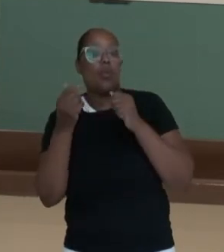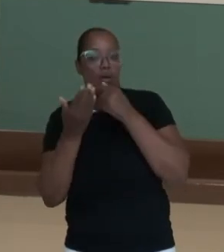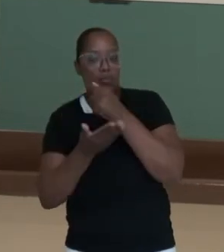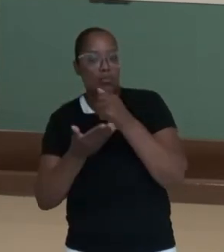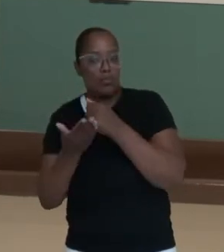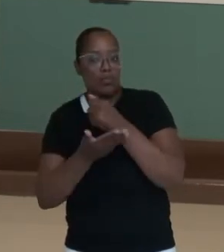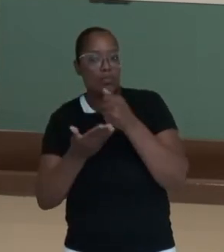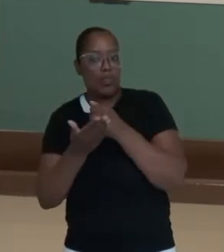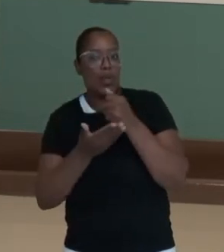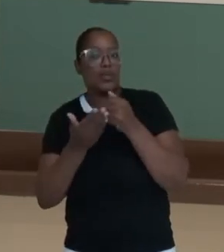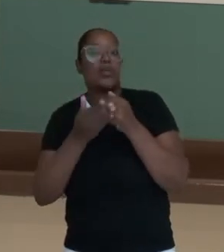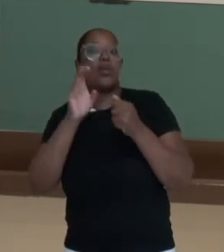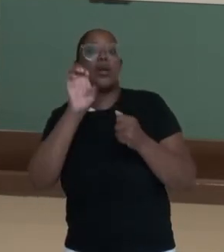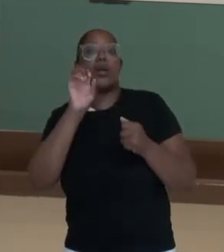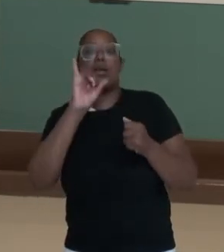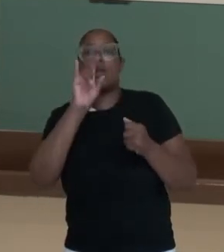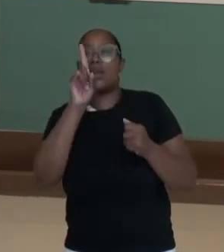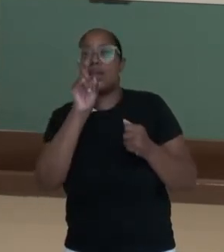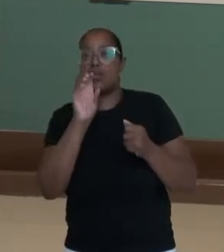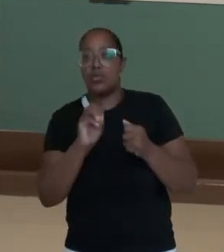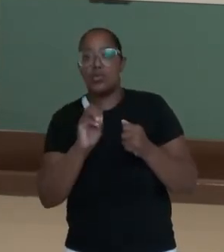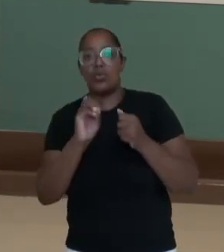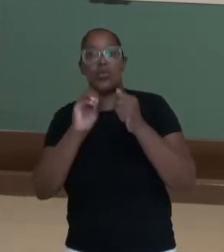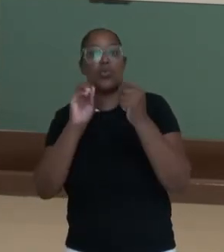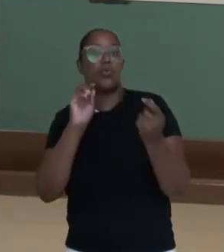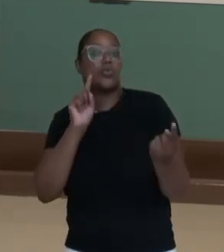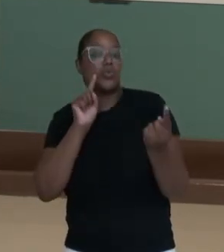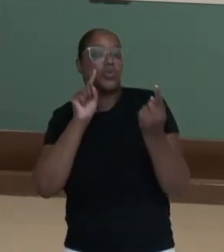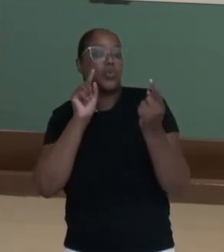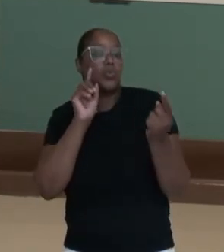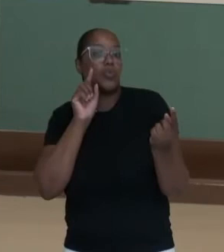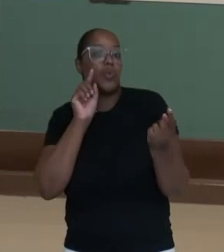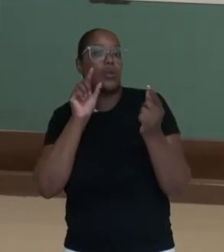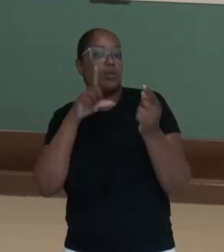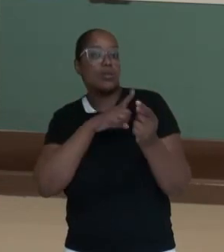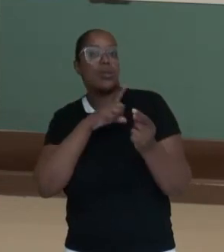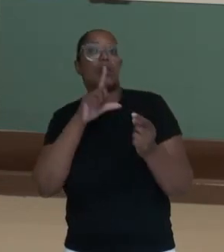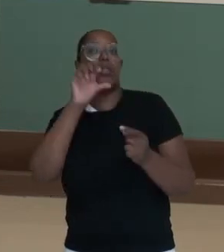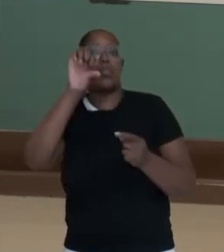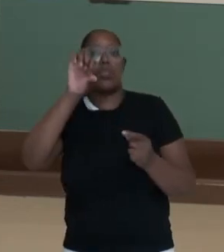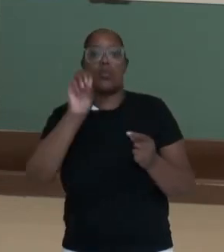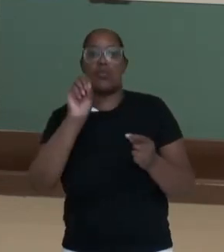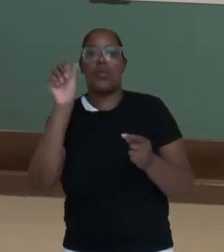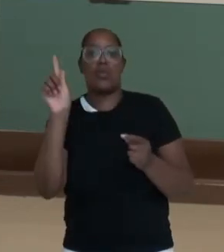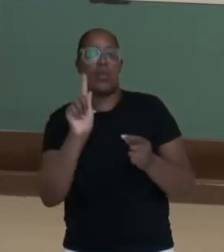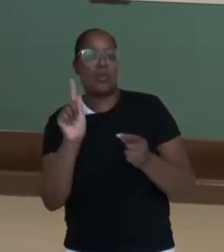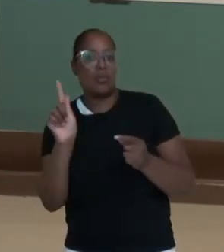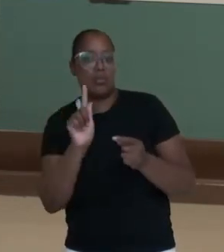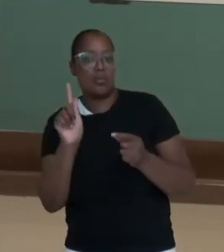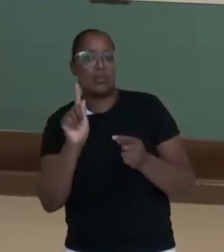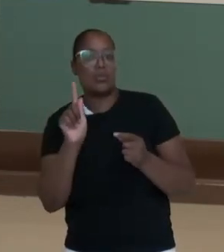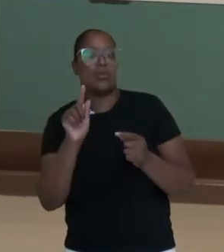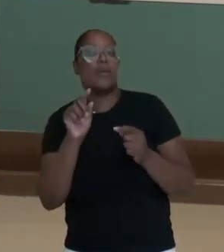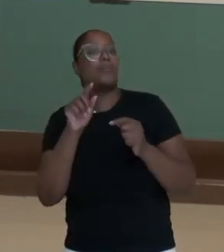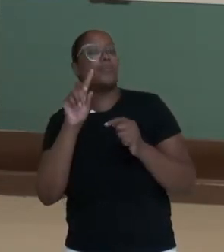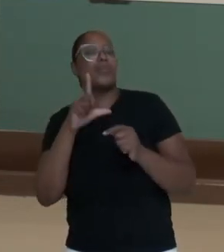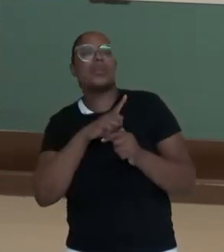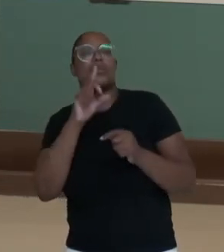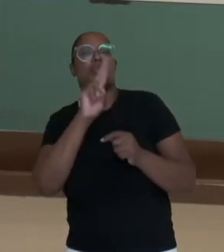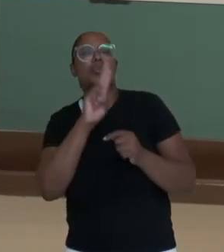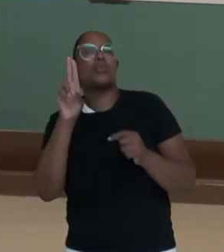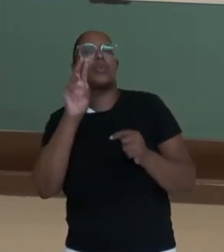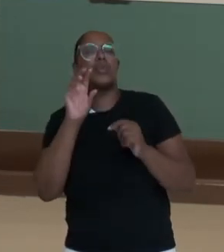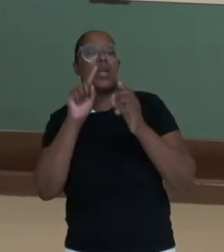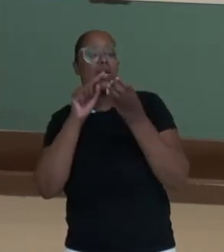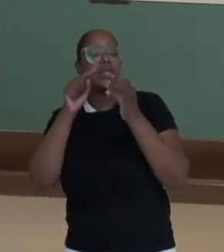base, esse eixo de rotação, está formando um ângulo de 90 graus, por isso que a gente chama de cilindro